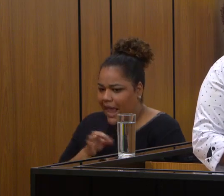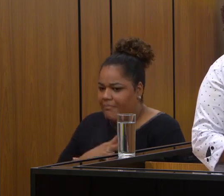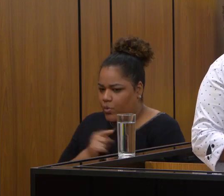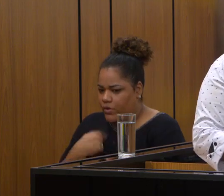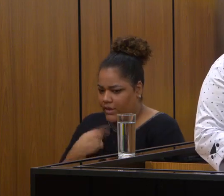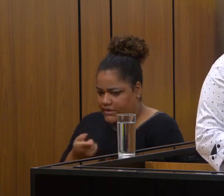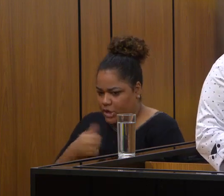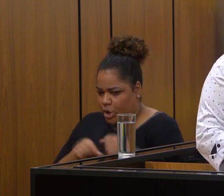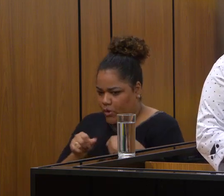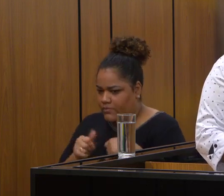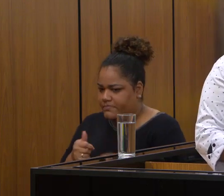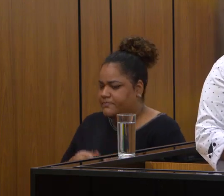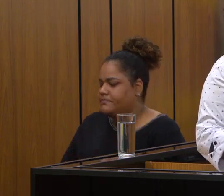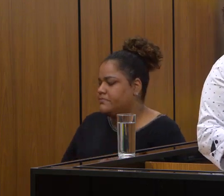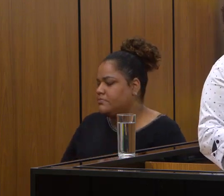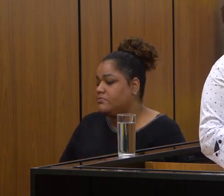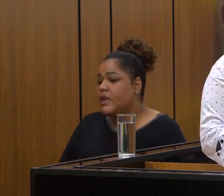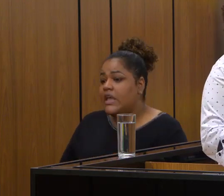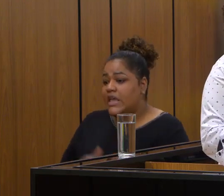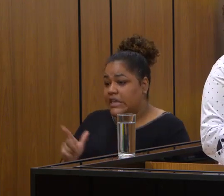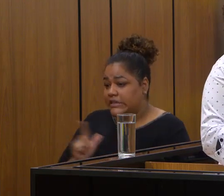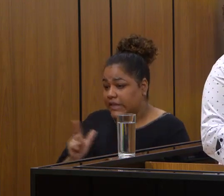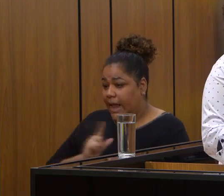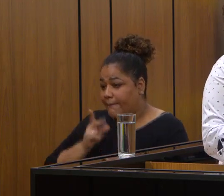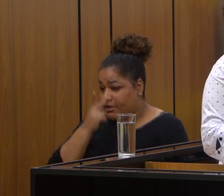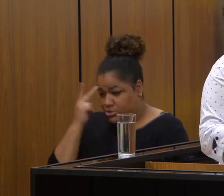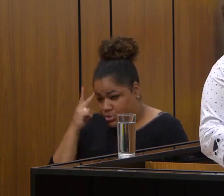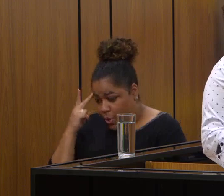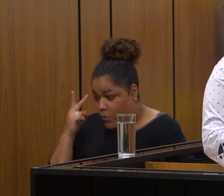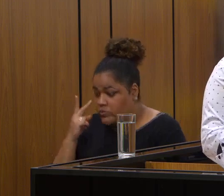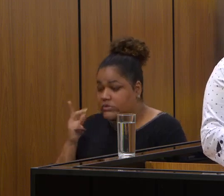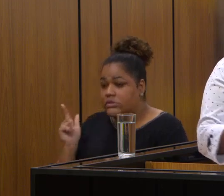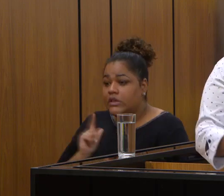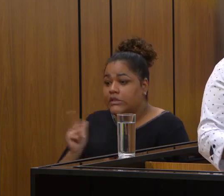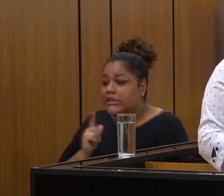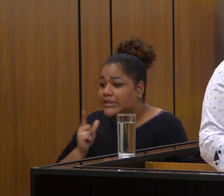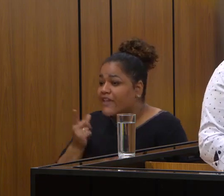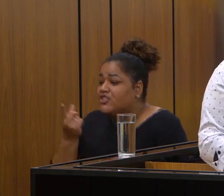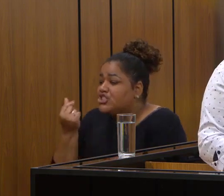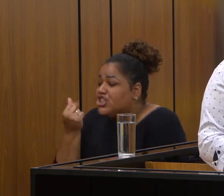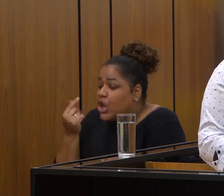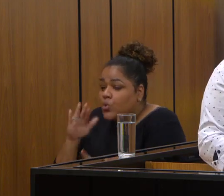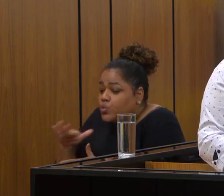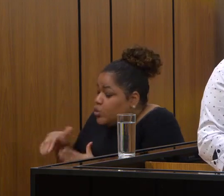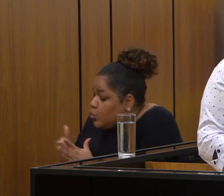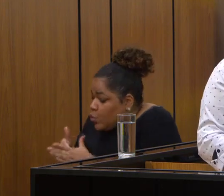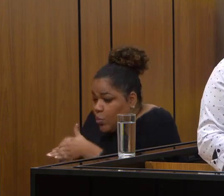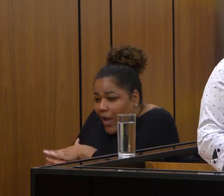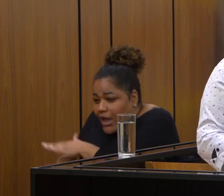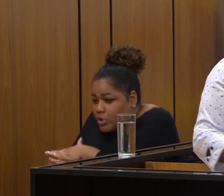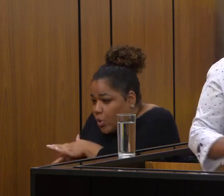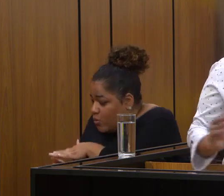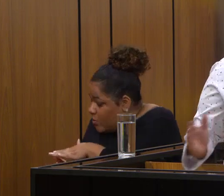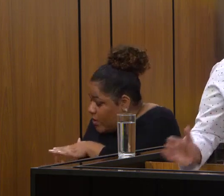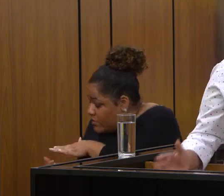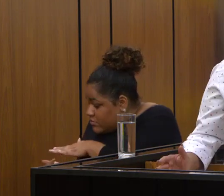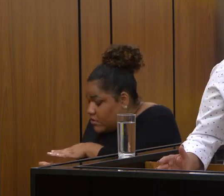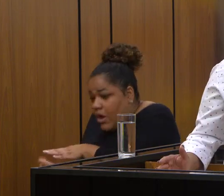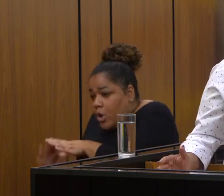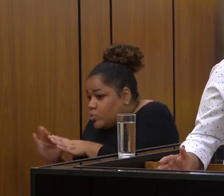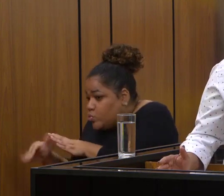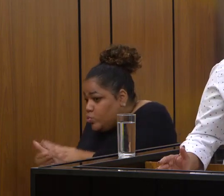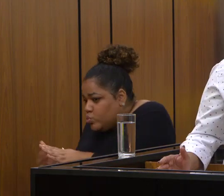depositaram todo o seu o seu o valor que tinha para